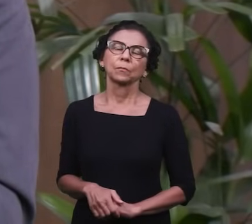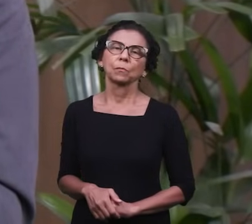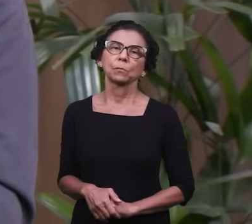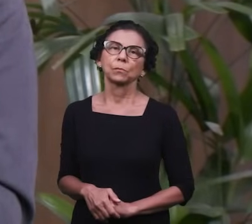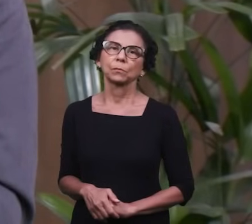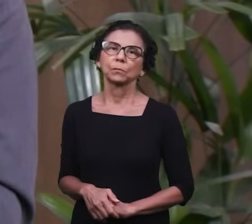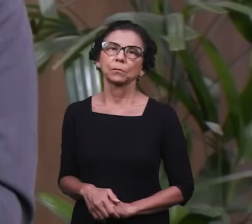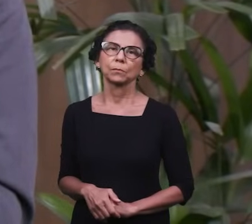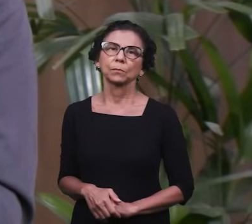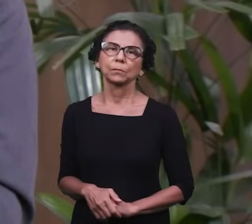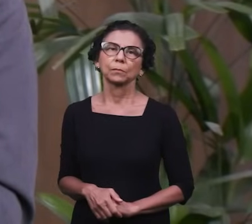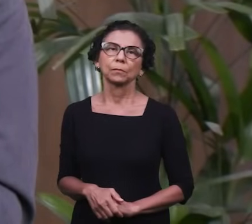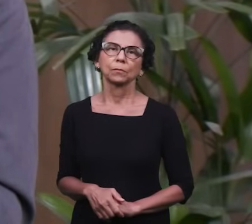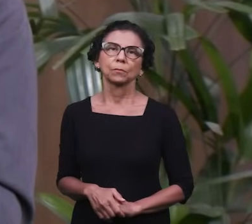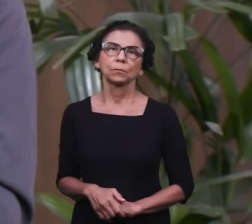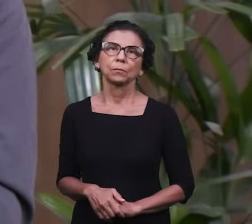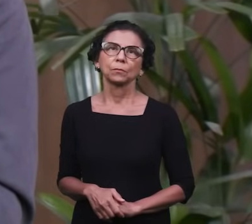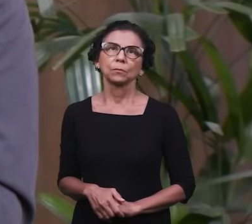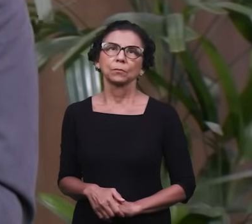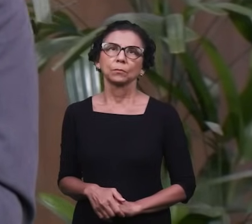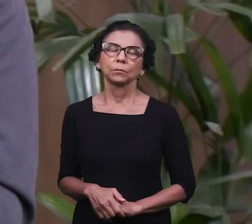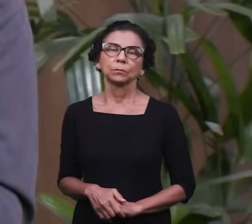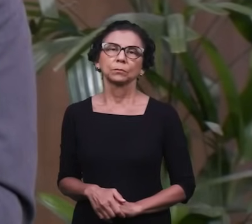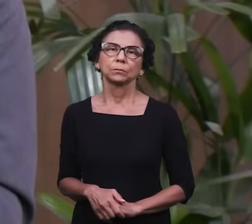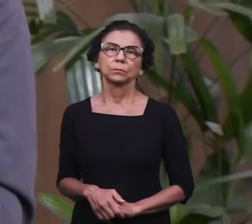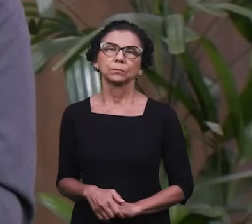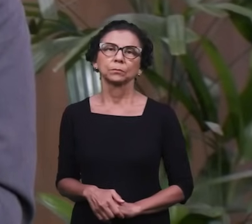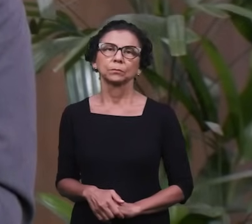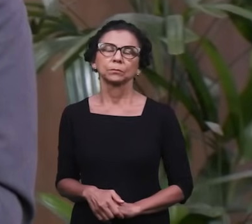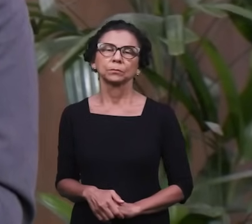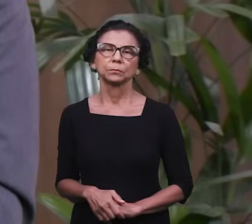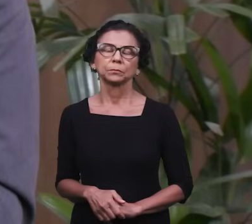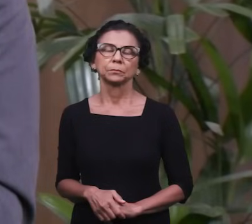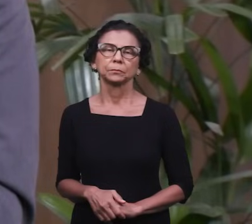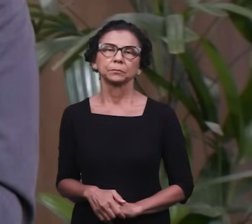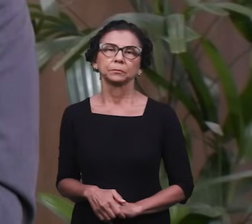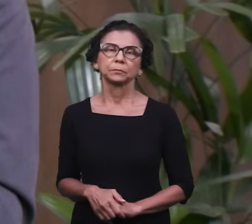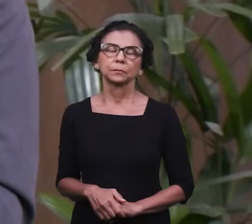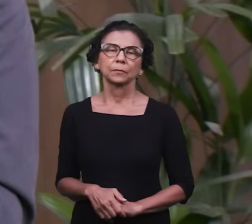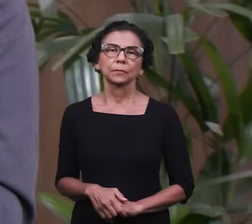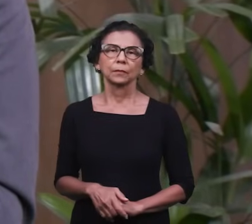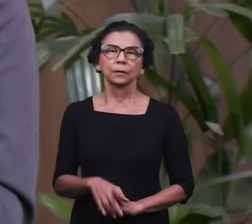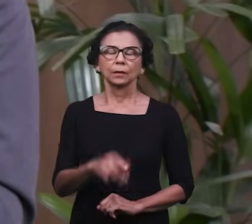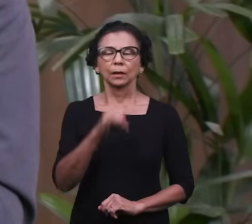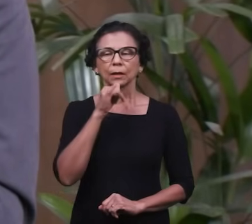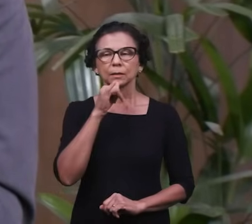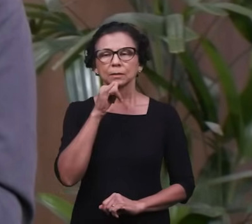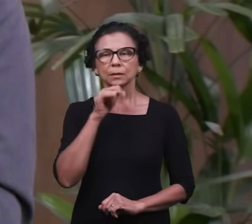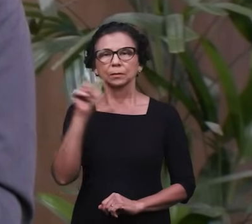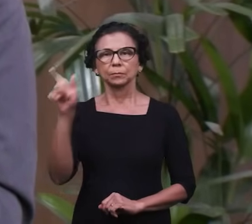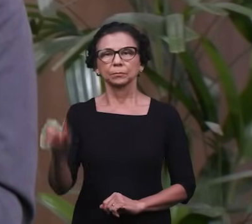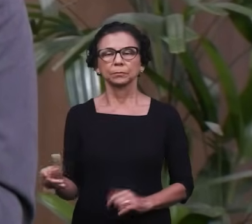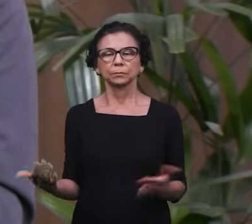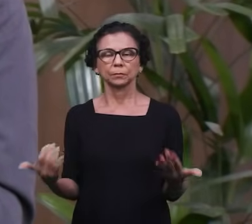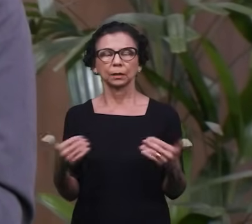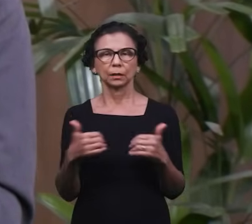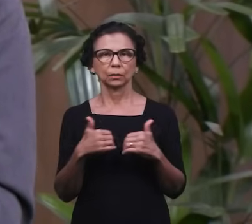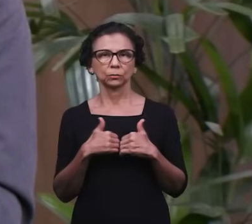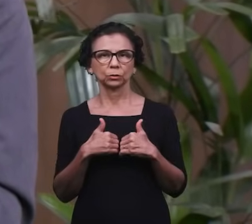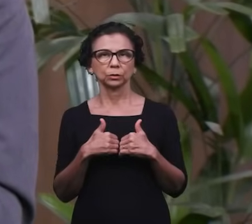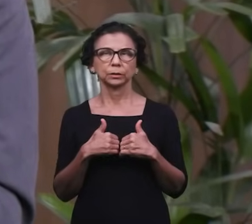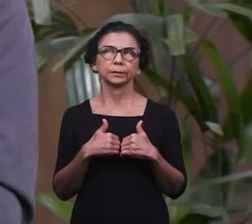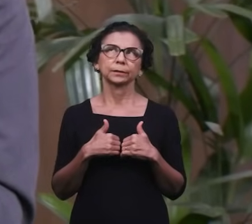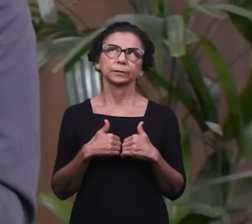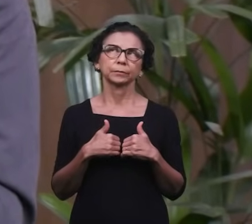possível também encontrar outras ocorrências além do autismo? Por exemplo, o autista, ele desenvolver,